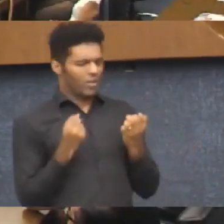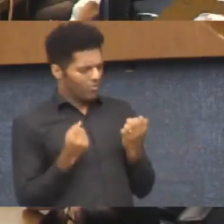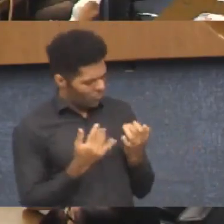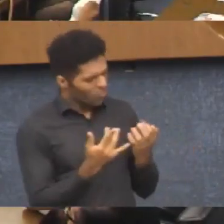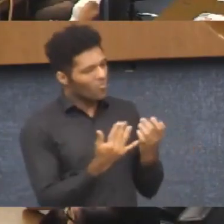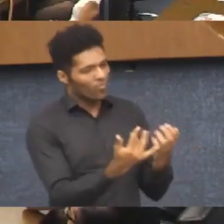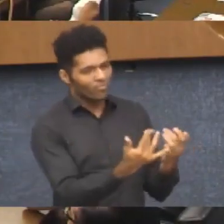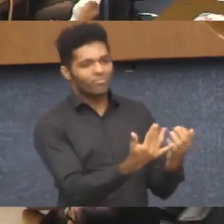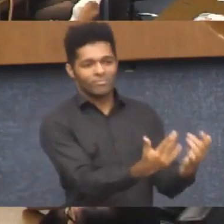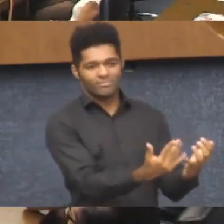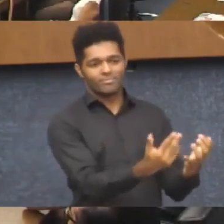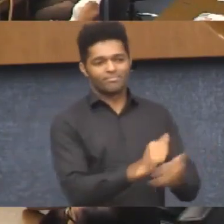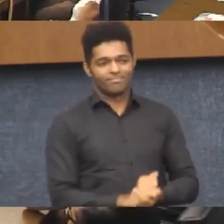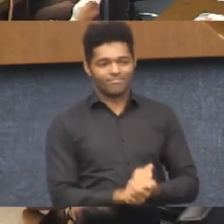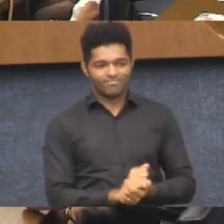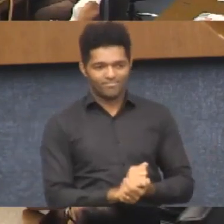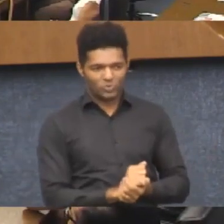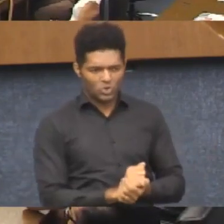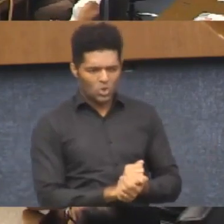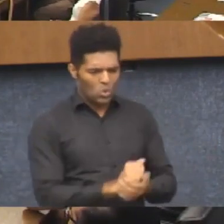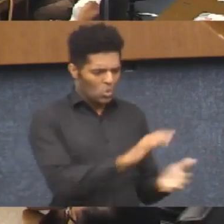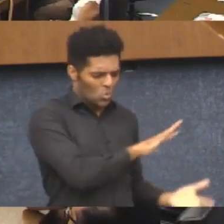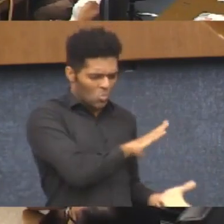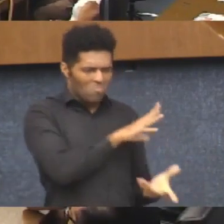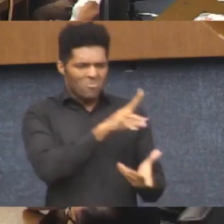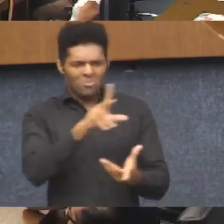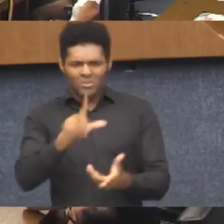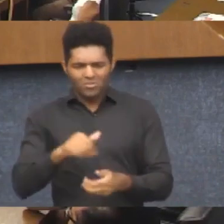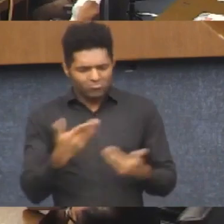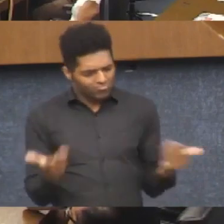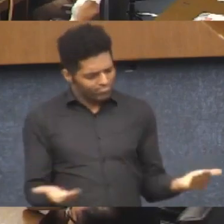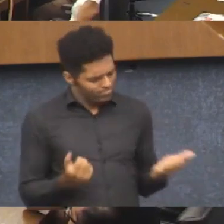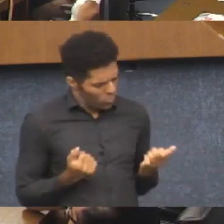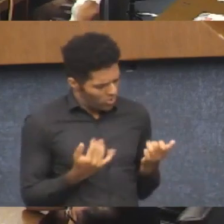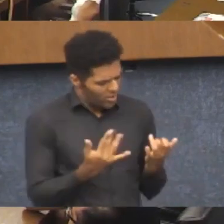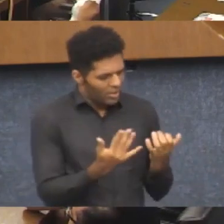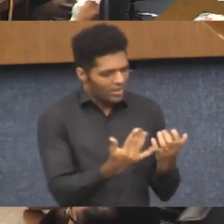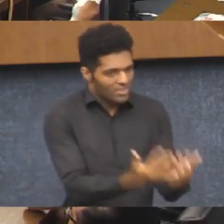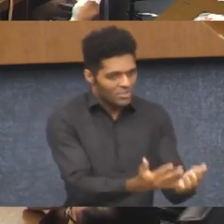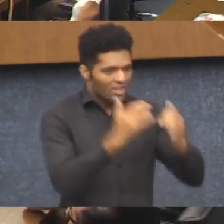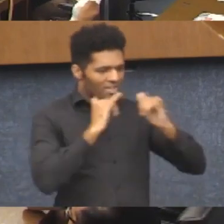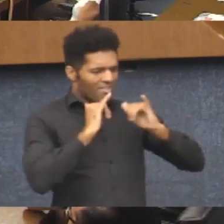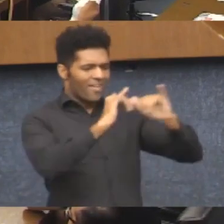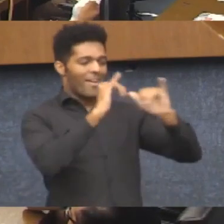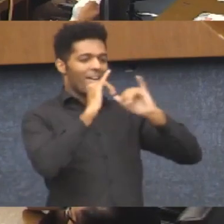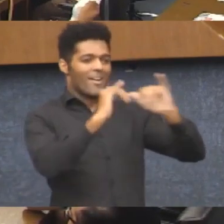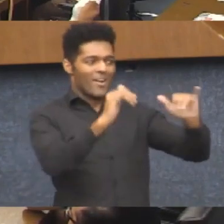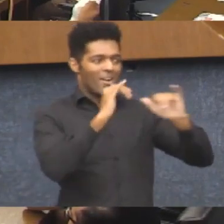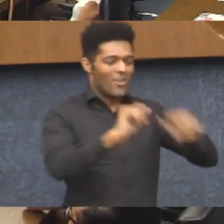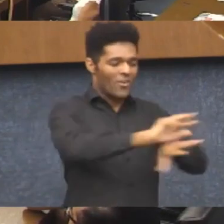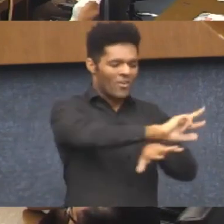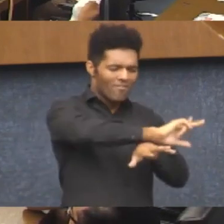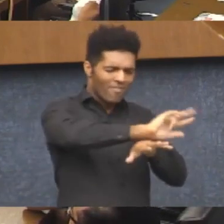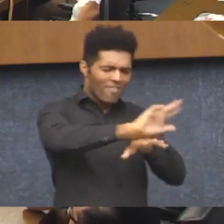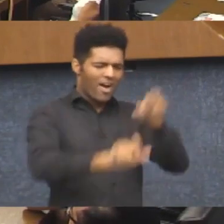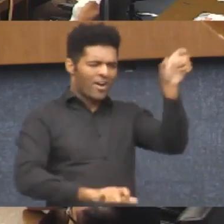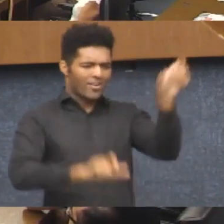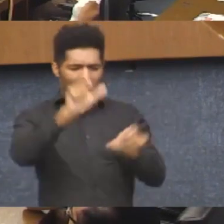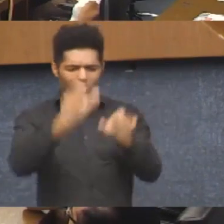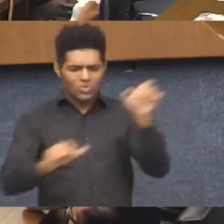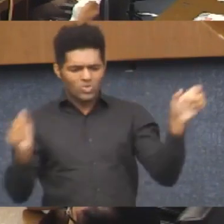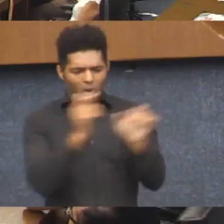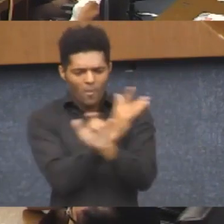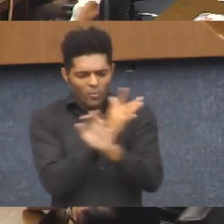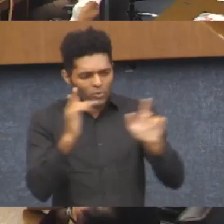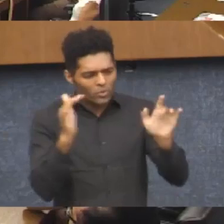Fogueirinhas. O mundo é isso, revelou. Um montão de gente, um